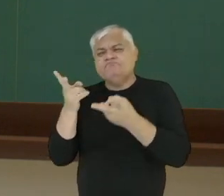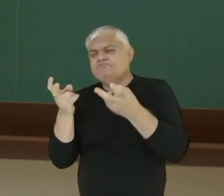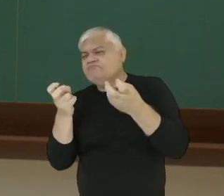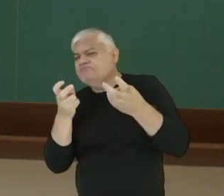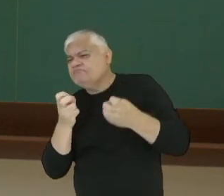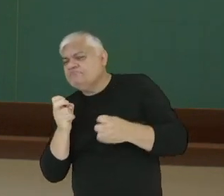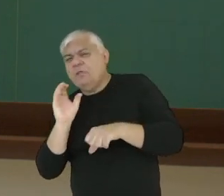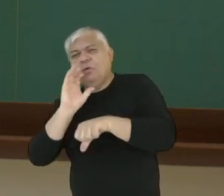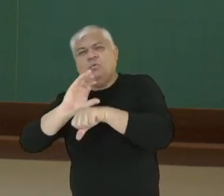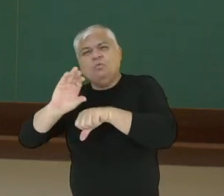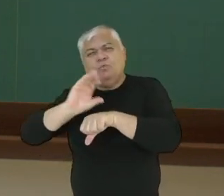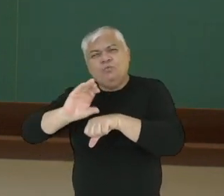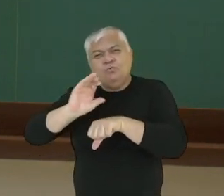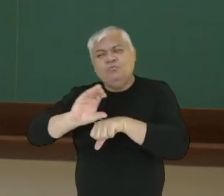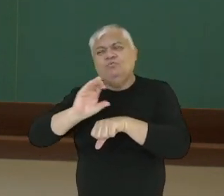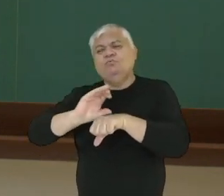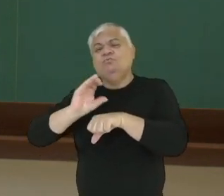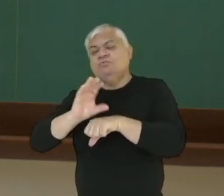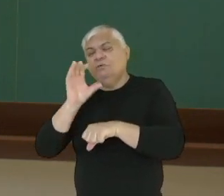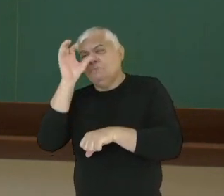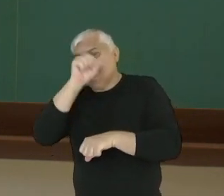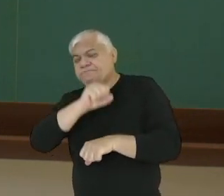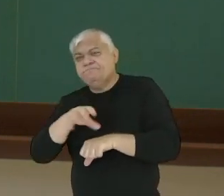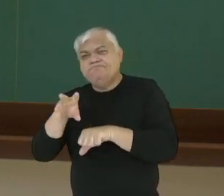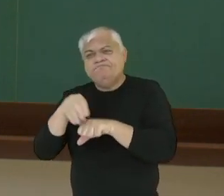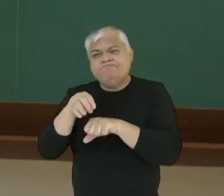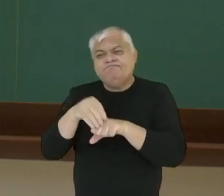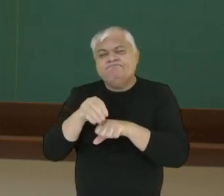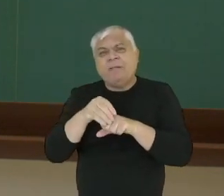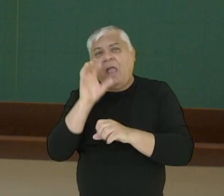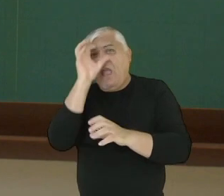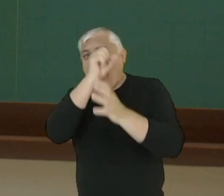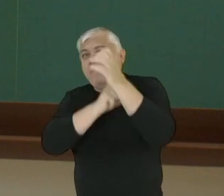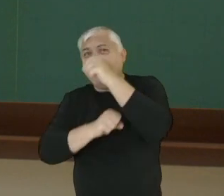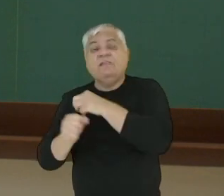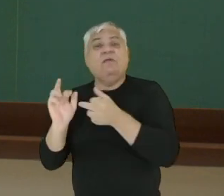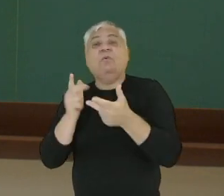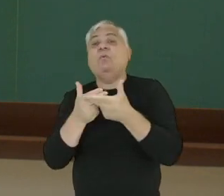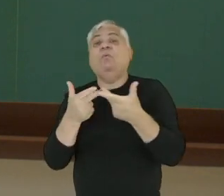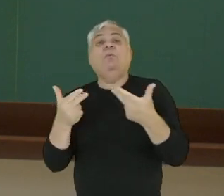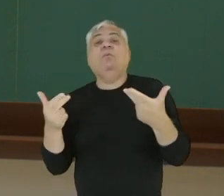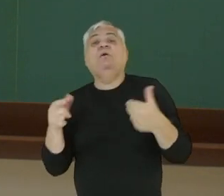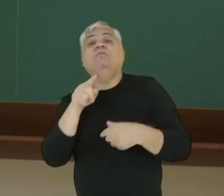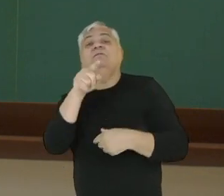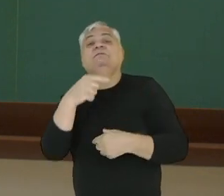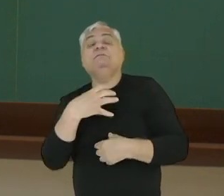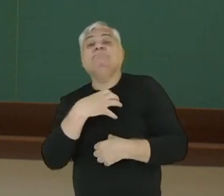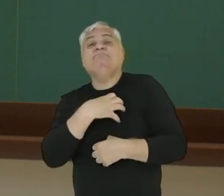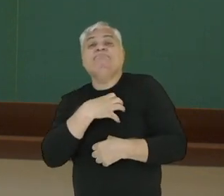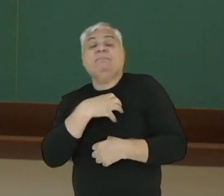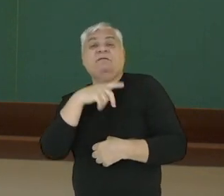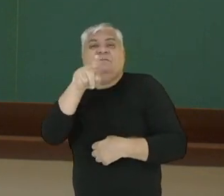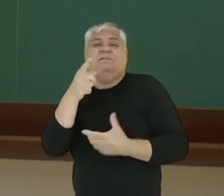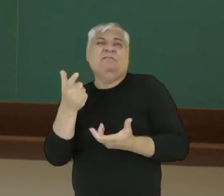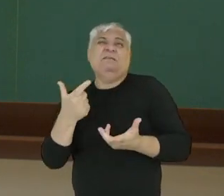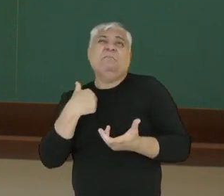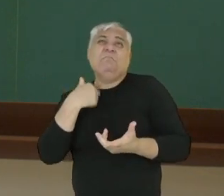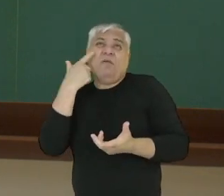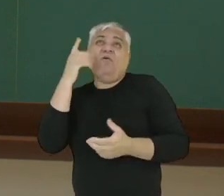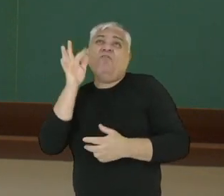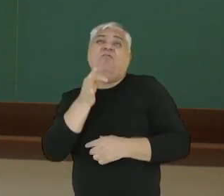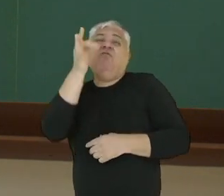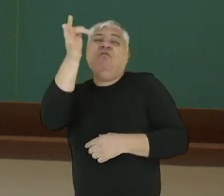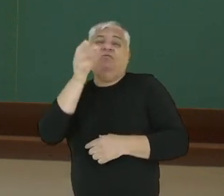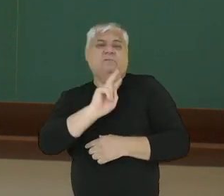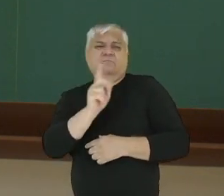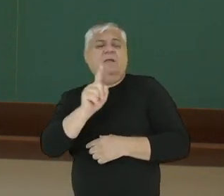fazendo um curso profissionalizante, aprendendo a fazer algumas coisas. Por mais que essa não seja a profissão que você quer seguir para